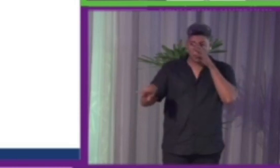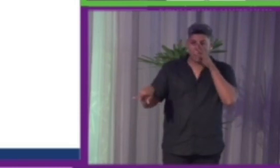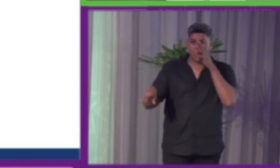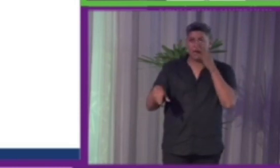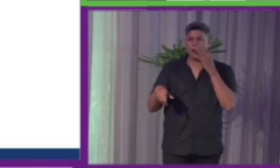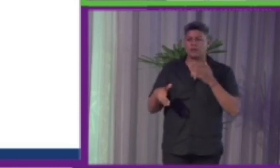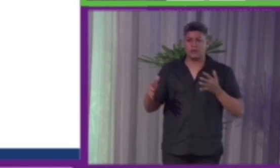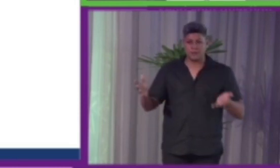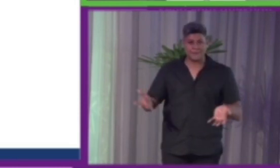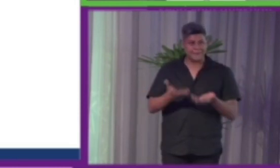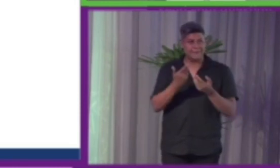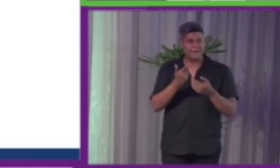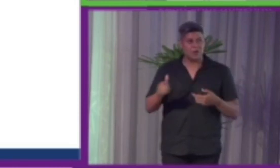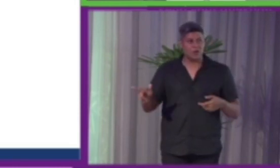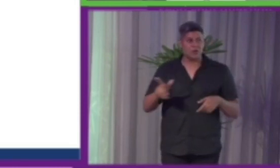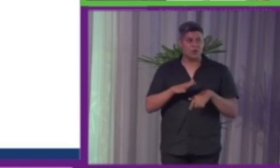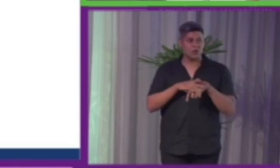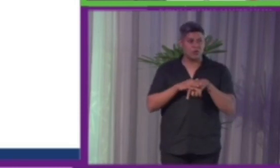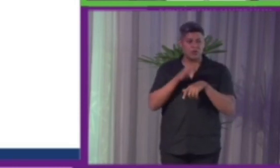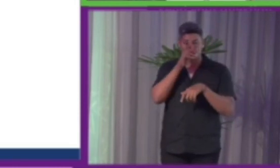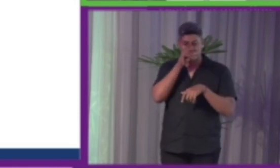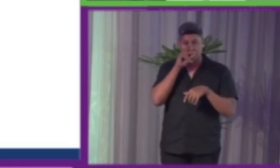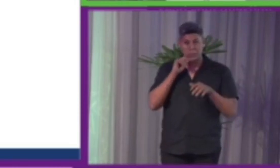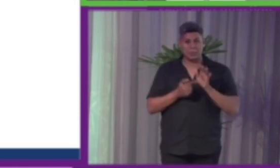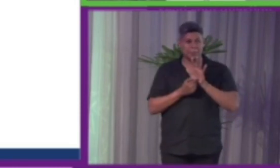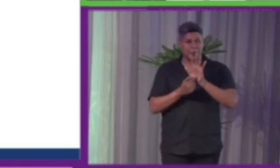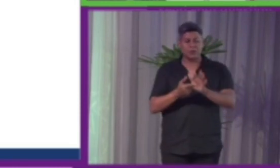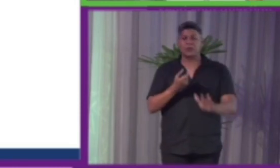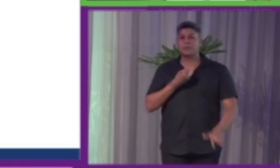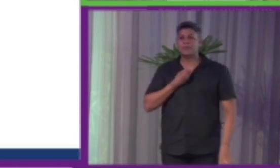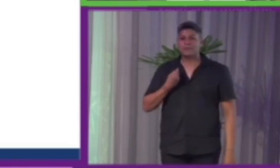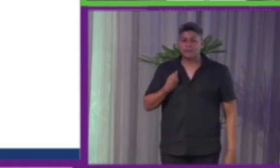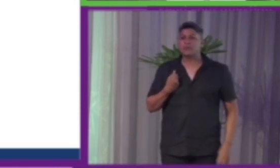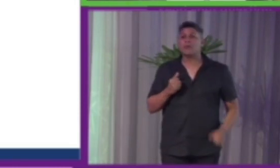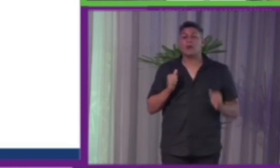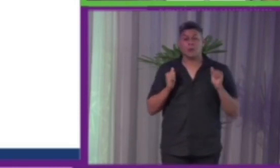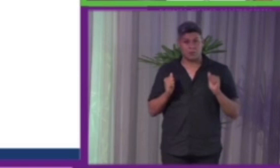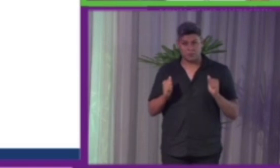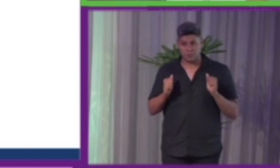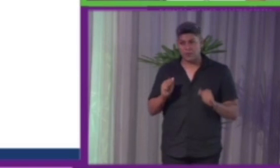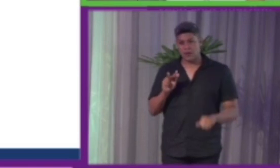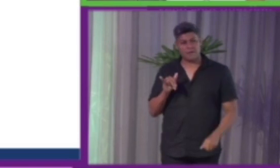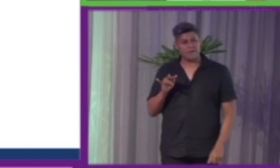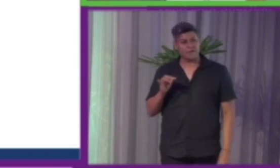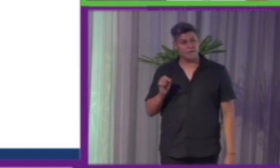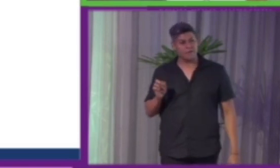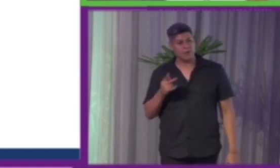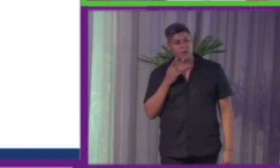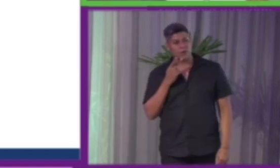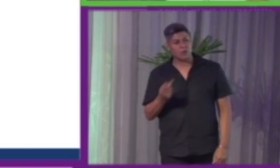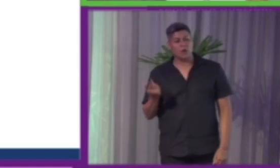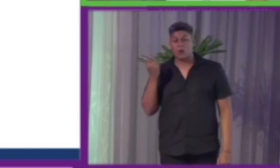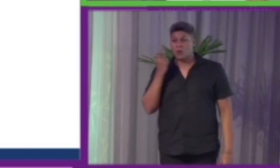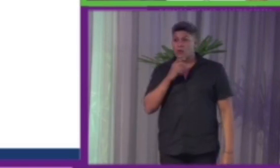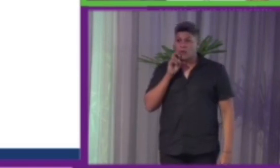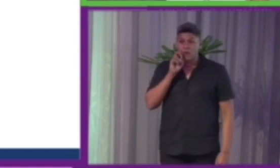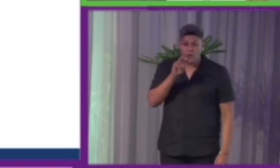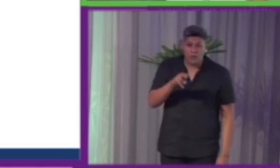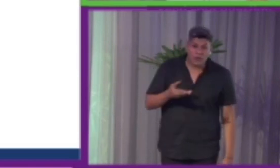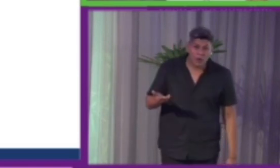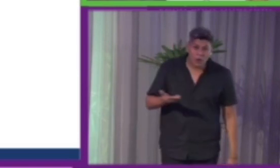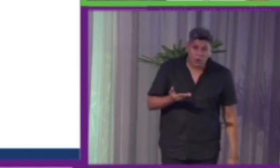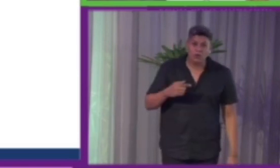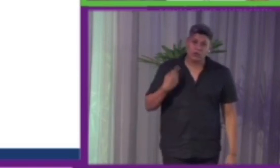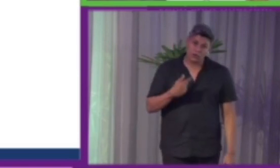doenças. Para mostrar um pouquinho desses números e a questão da previsibilidade que o Vic comentou, né? Então, a gente consegue ver hoje em dia que a gente